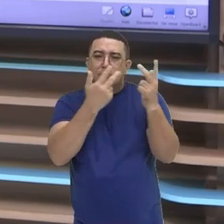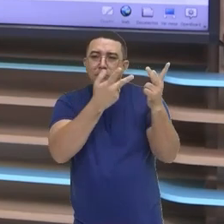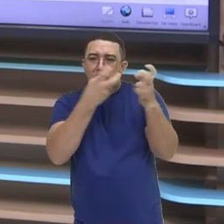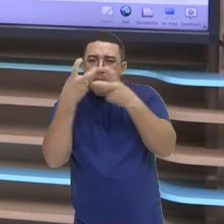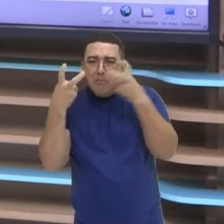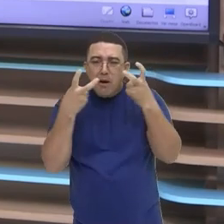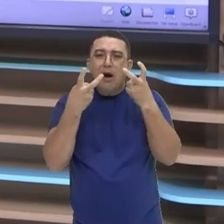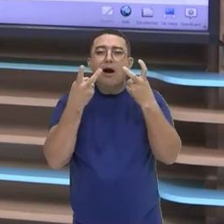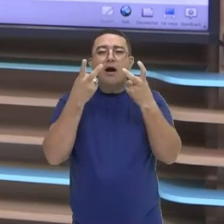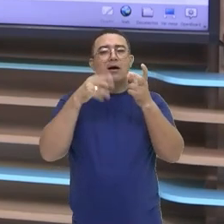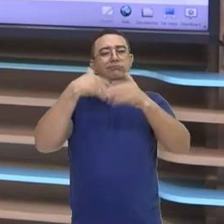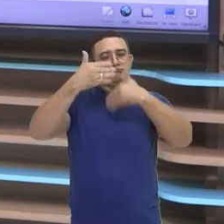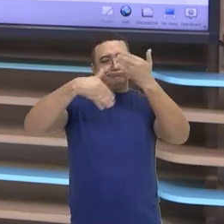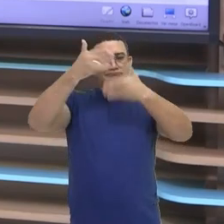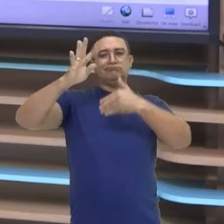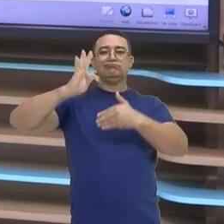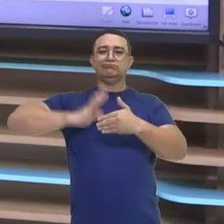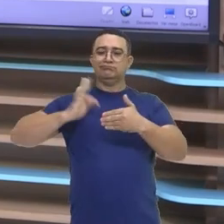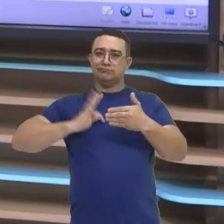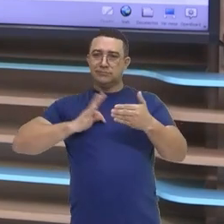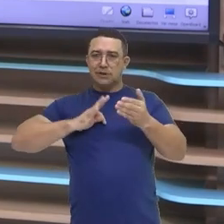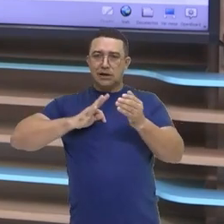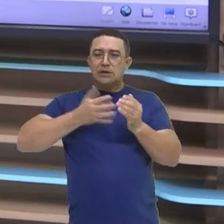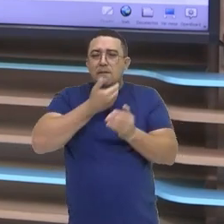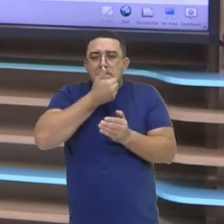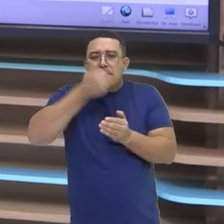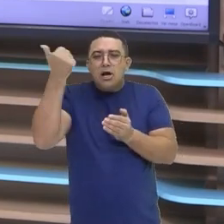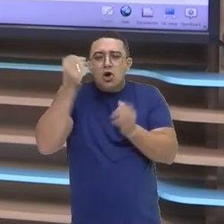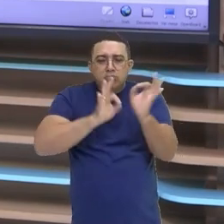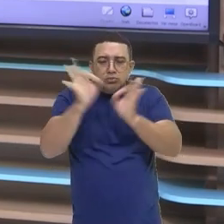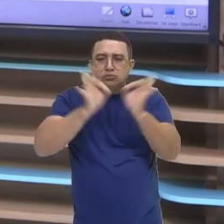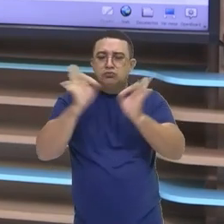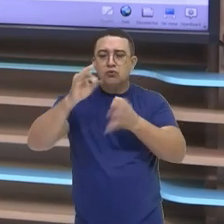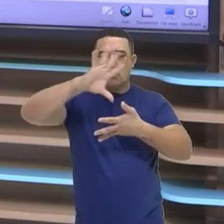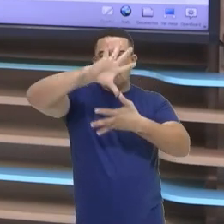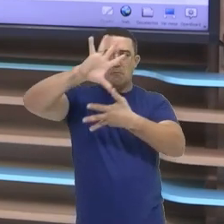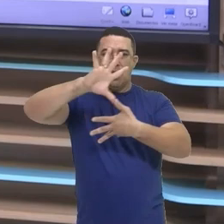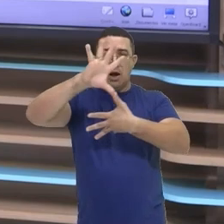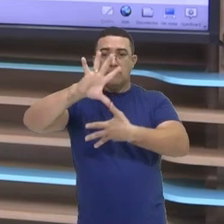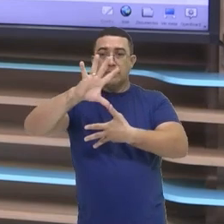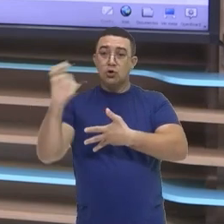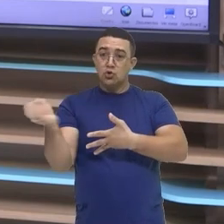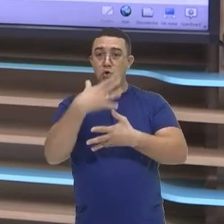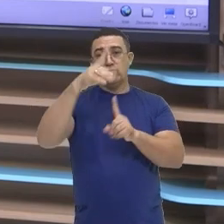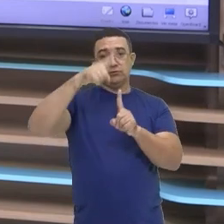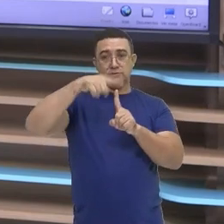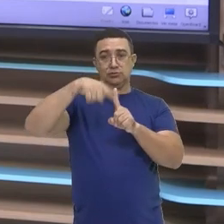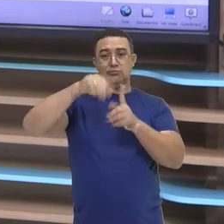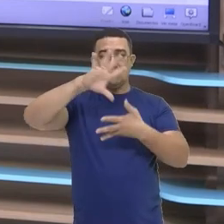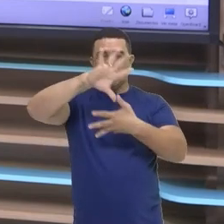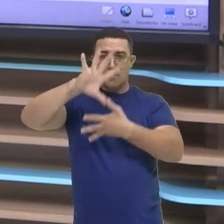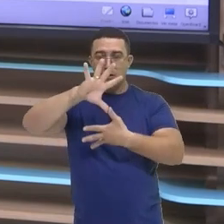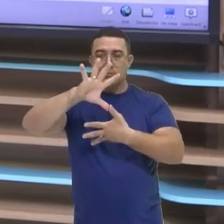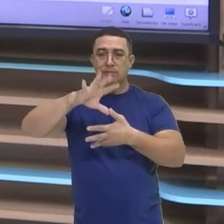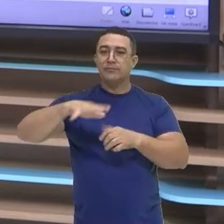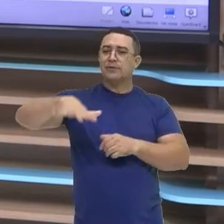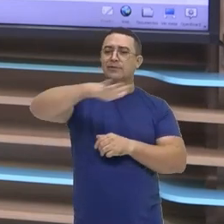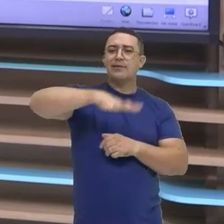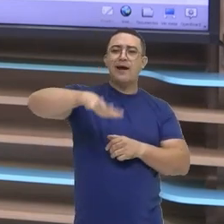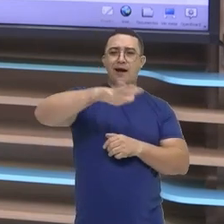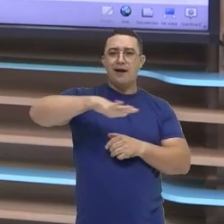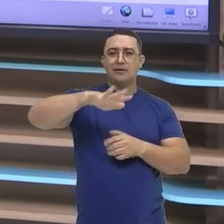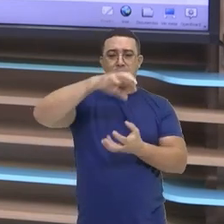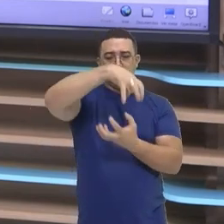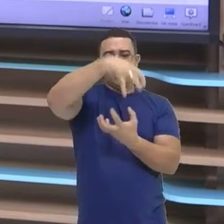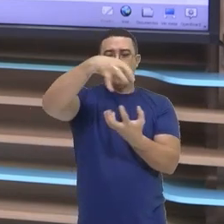foi desenvolvendo as técnicas dele e elaborando esse novo tipo de projeção. E a área dos continentes,